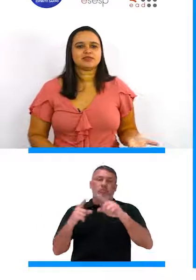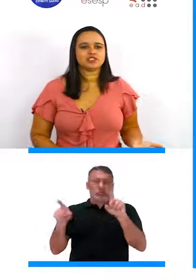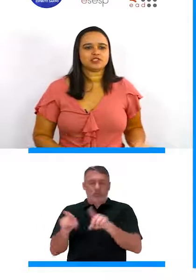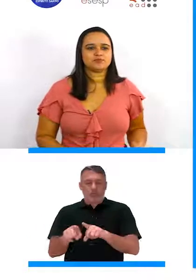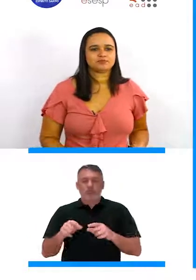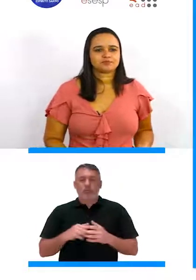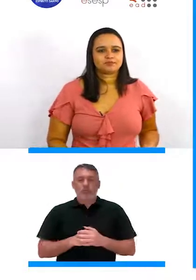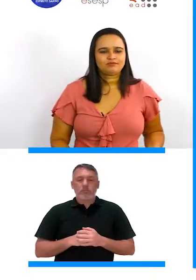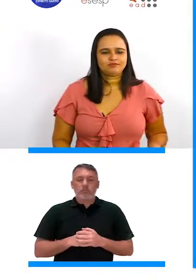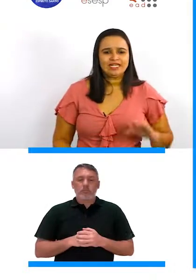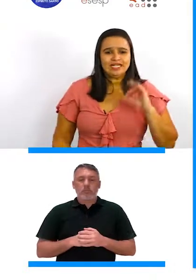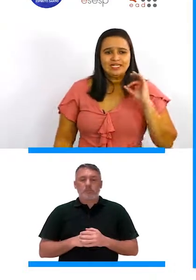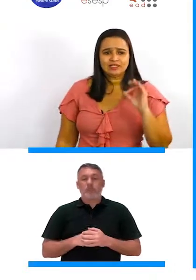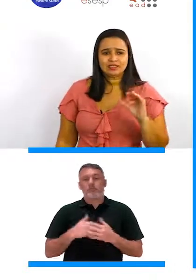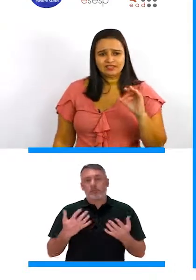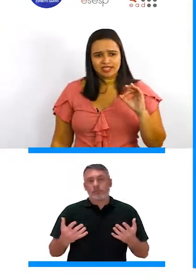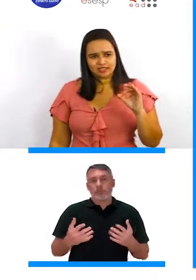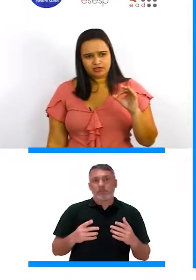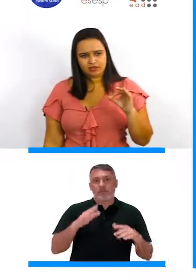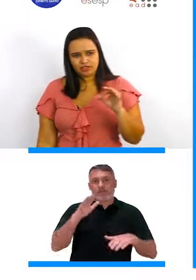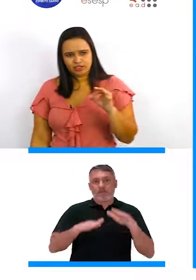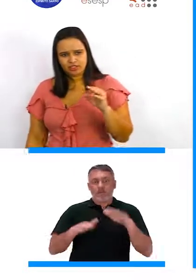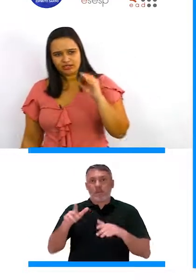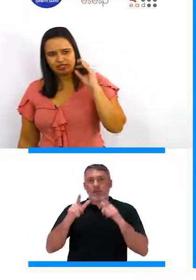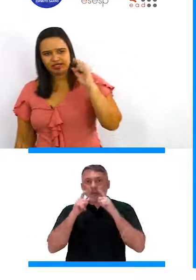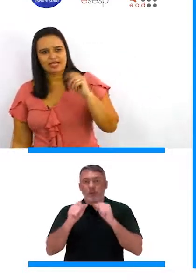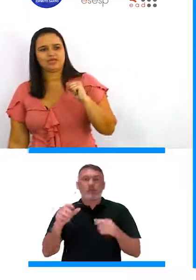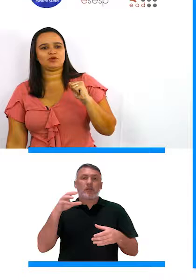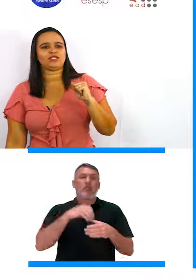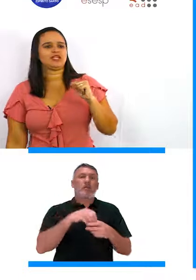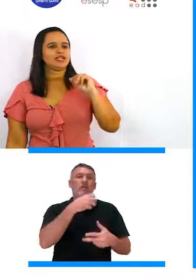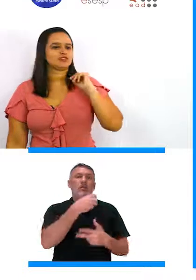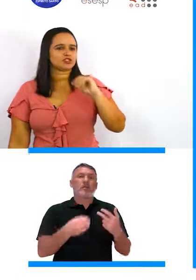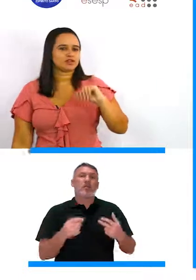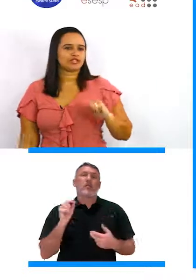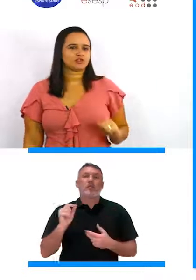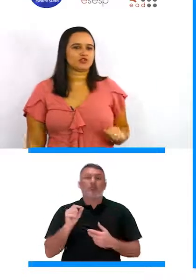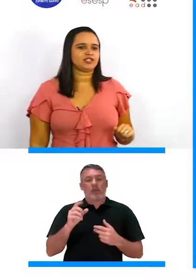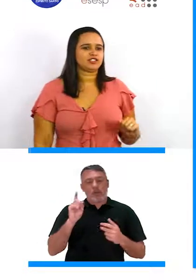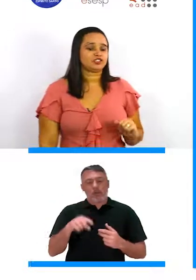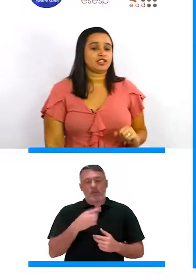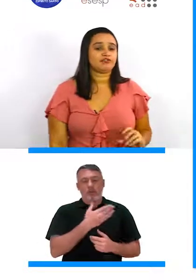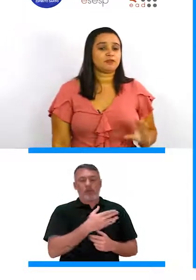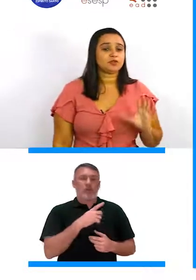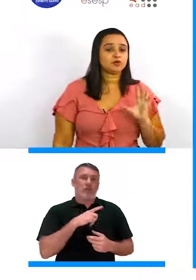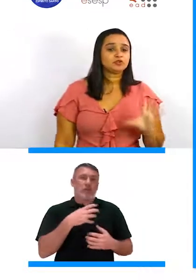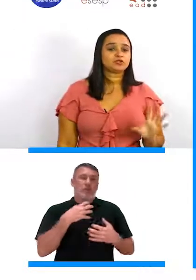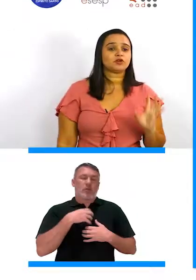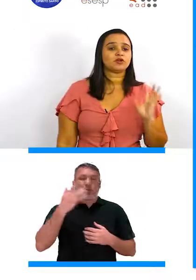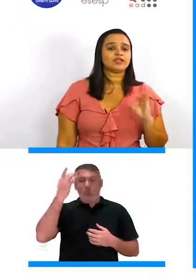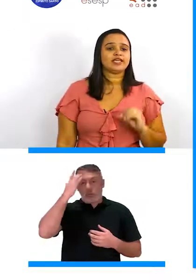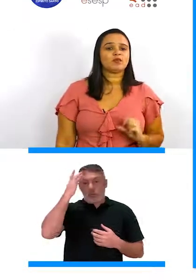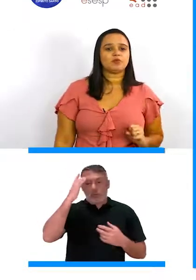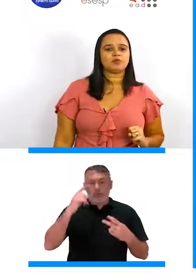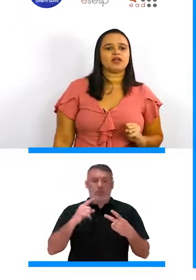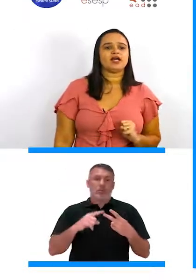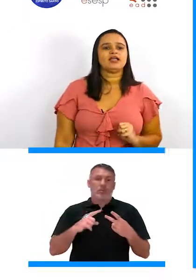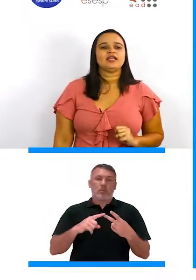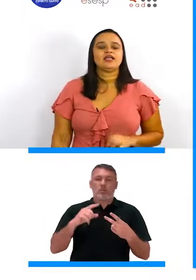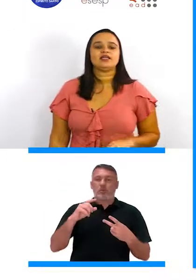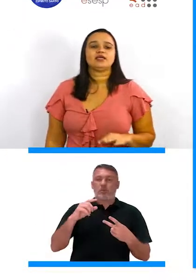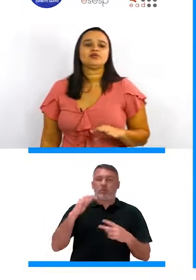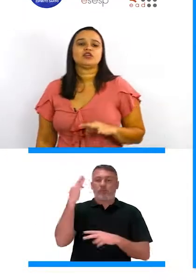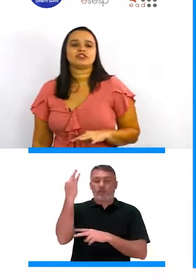variação linguística. Então, na variação linguística, o que cai no Enem é justamente isso aí. A gente tem a forma culta, coloquial e